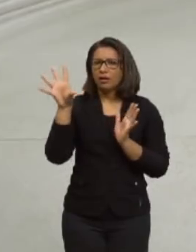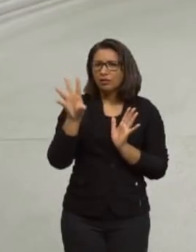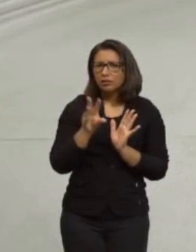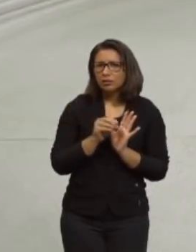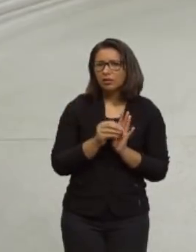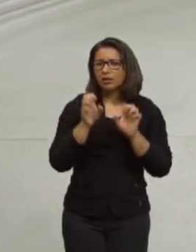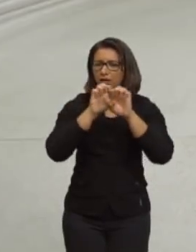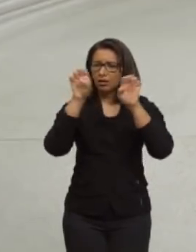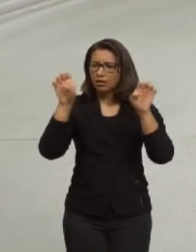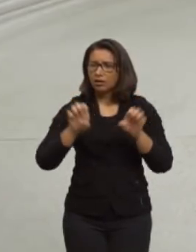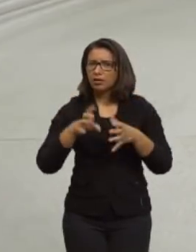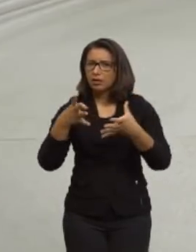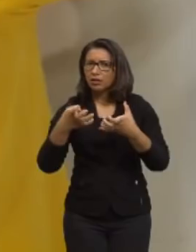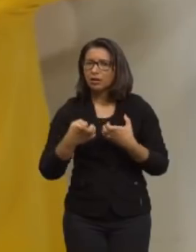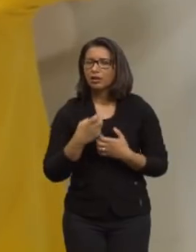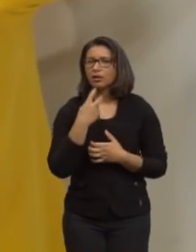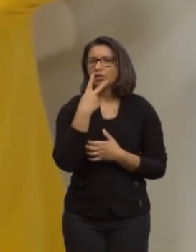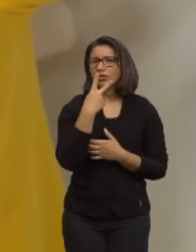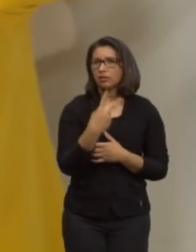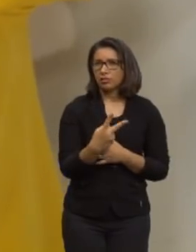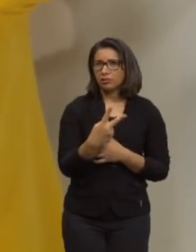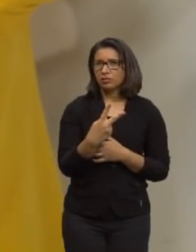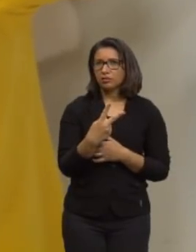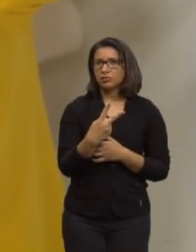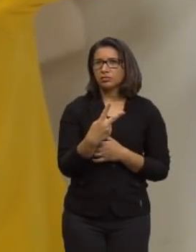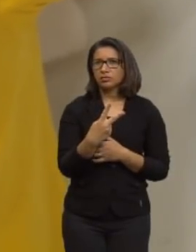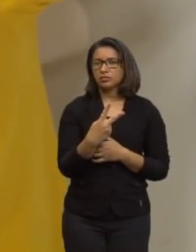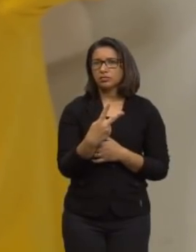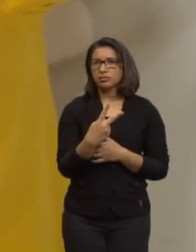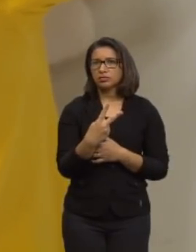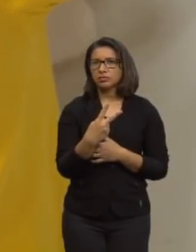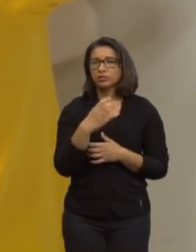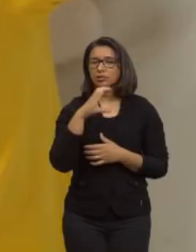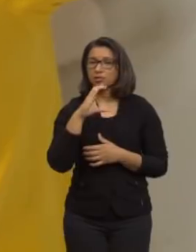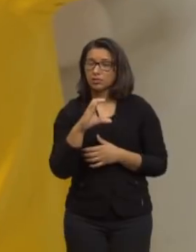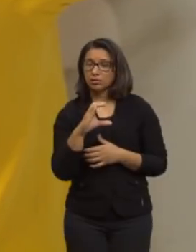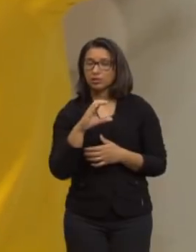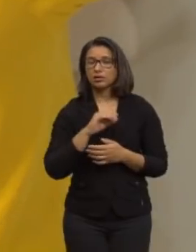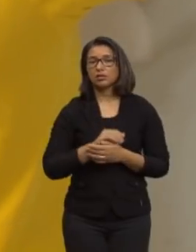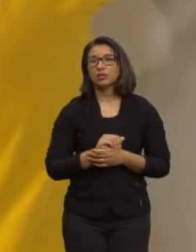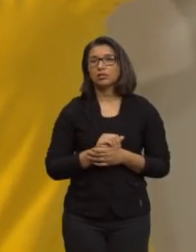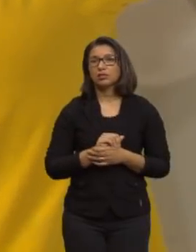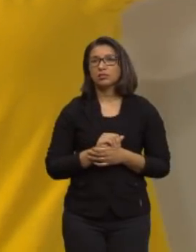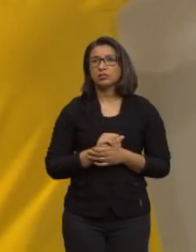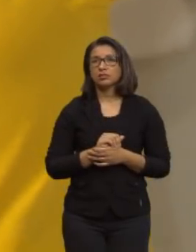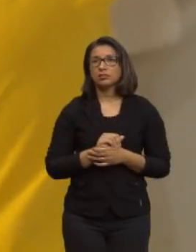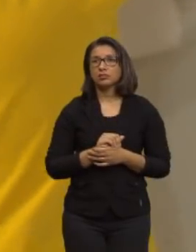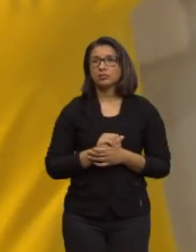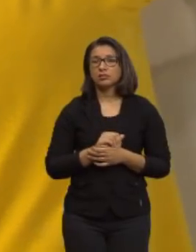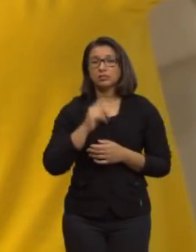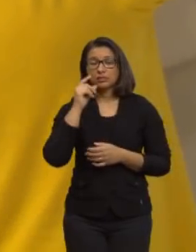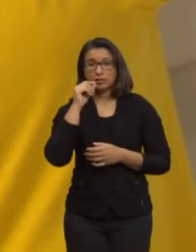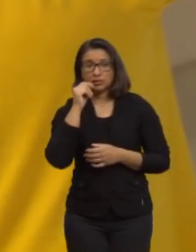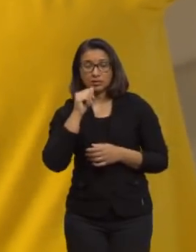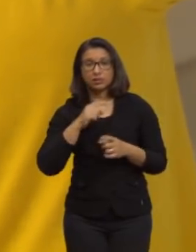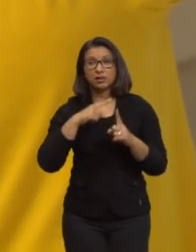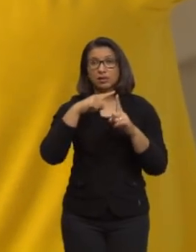copiar aqui a equação que eu quero dois carbono grafita e mais